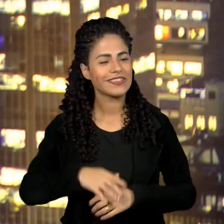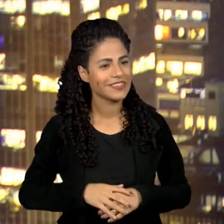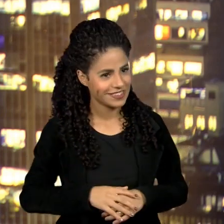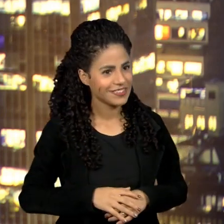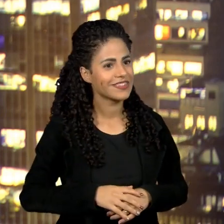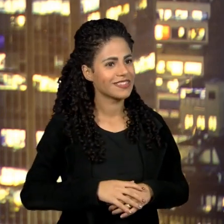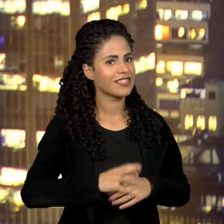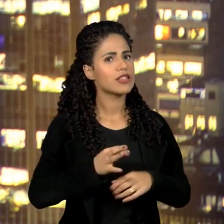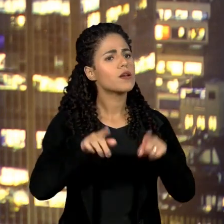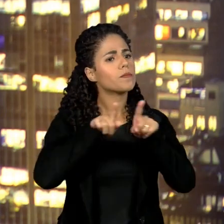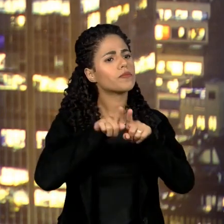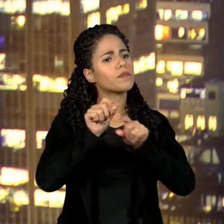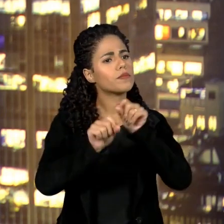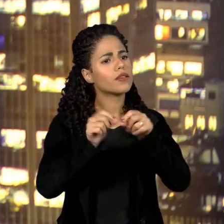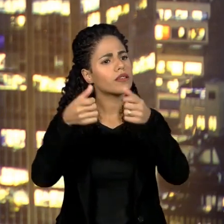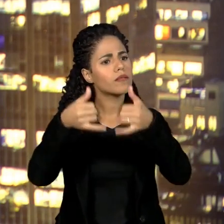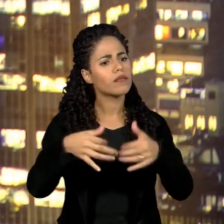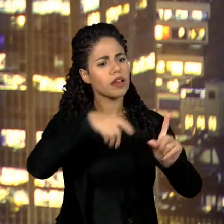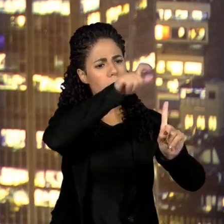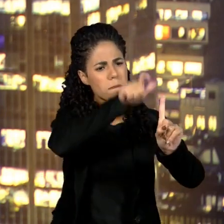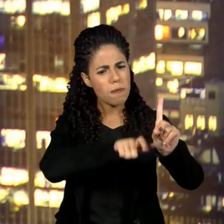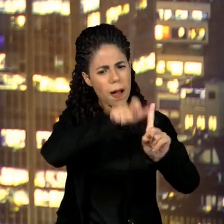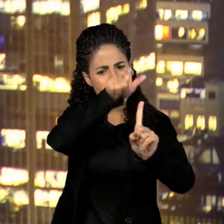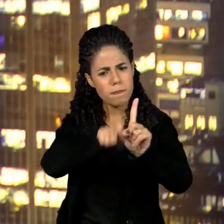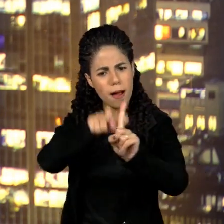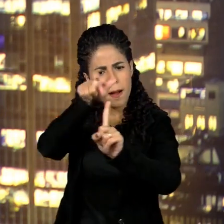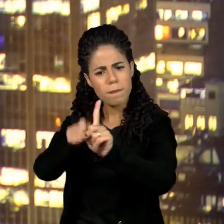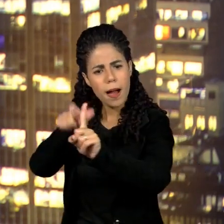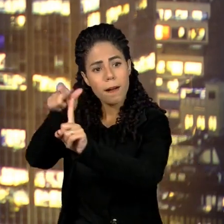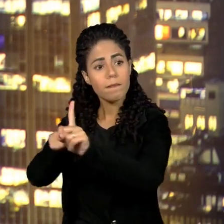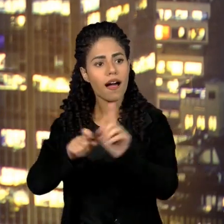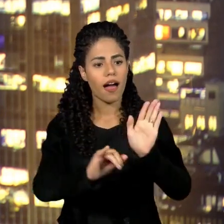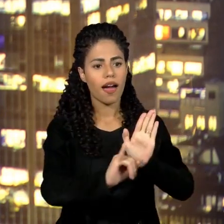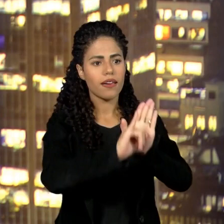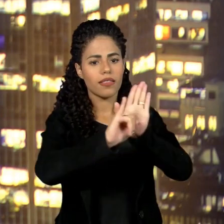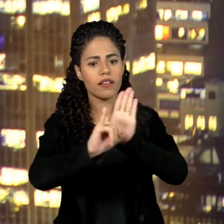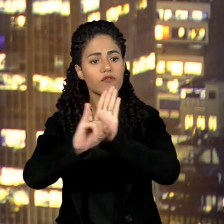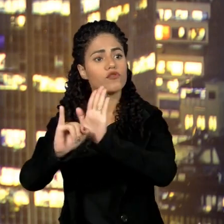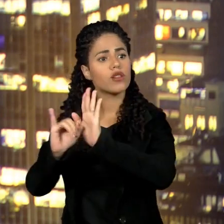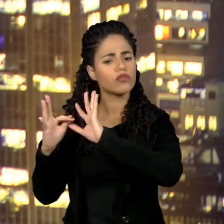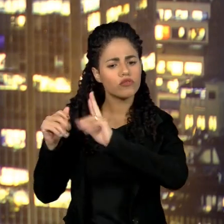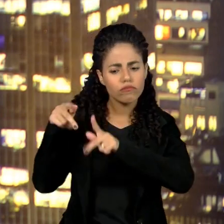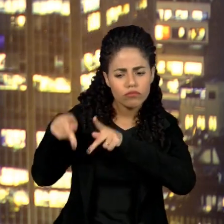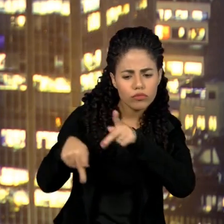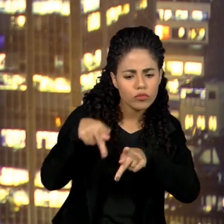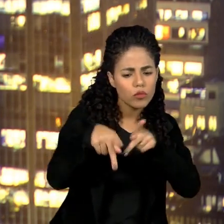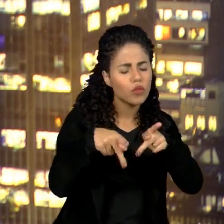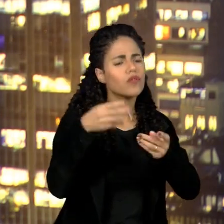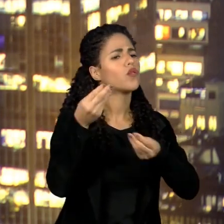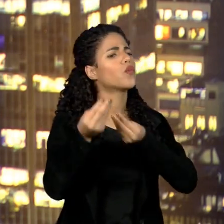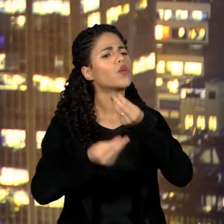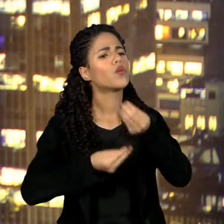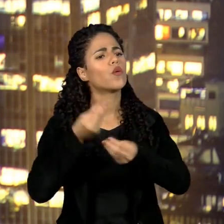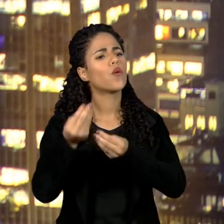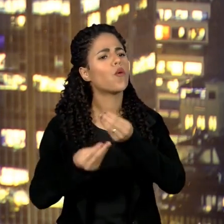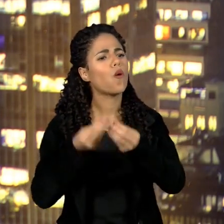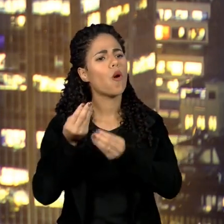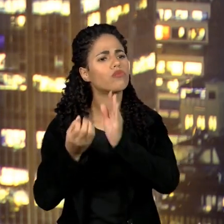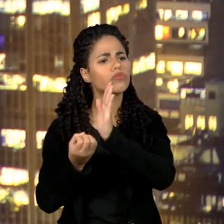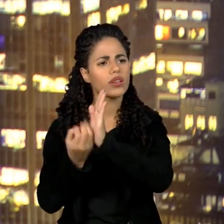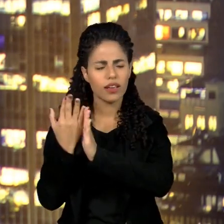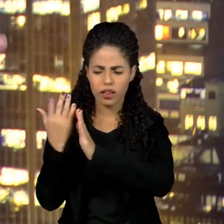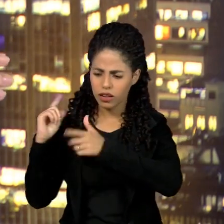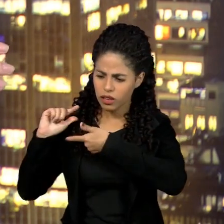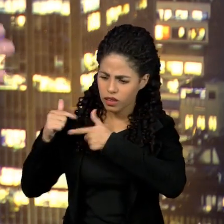nessa questão diz muito, né, esses personagens dizem muito sobre a identidade de um povo. E como é que nasce uma tradição